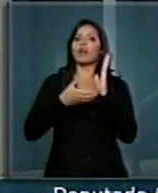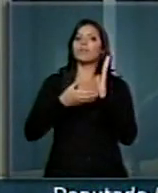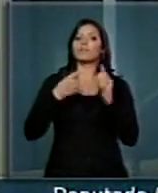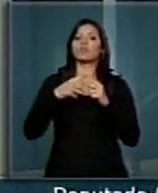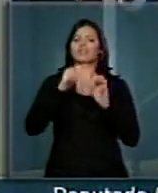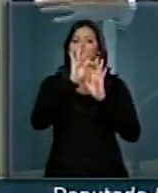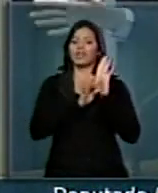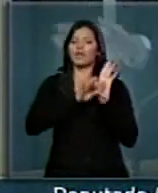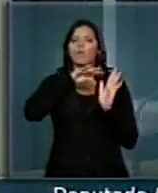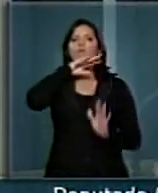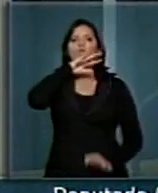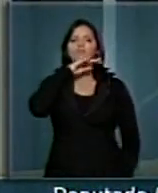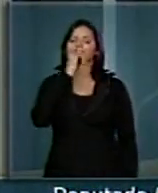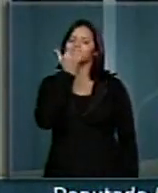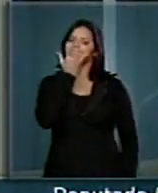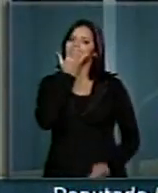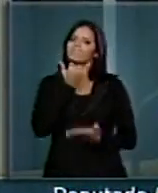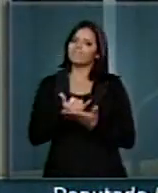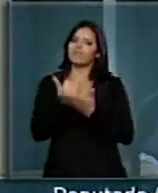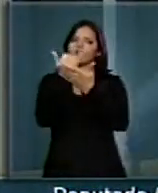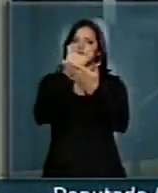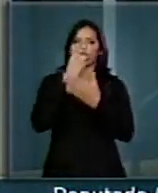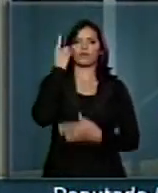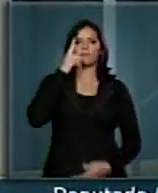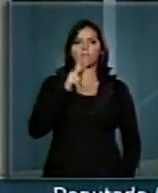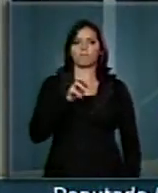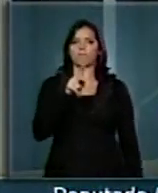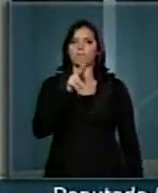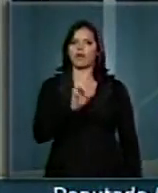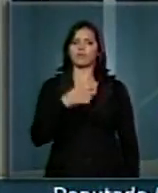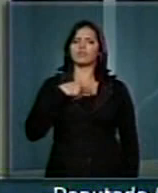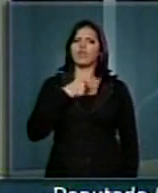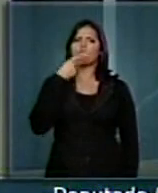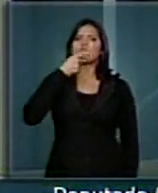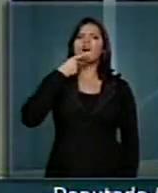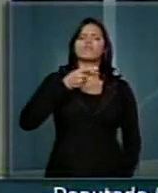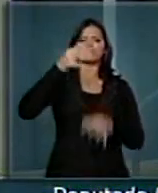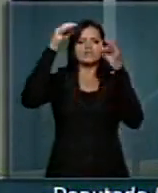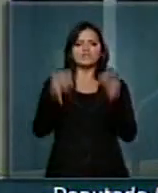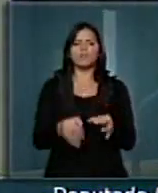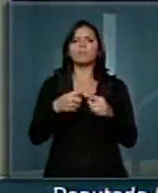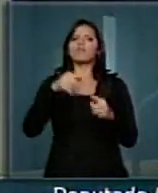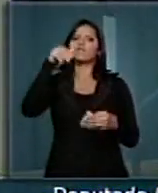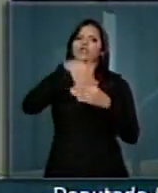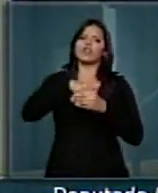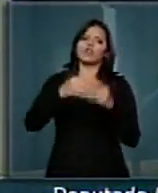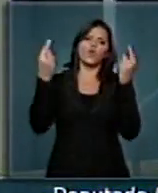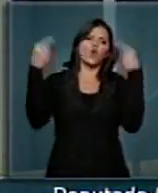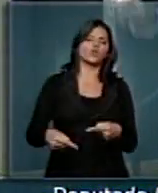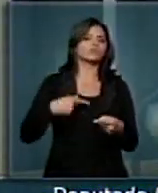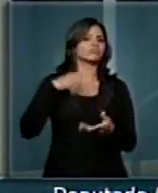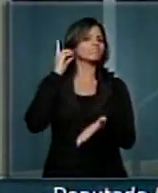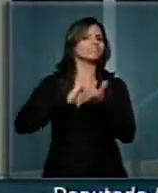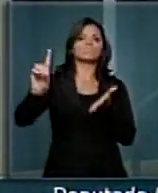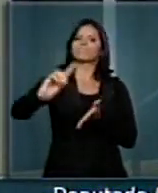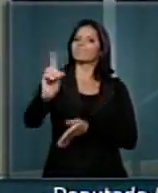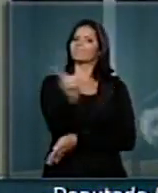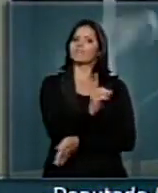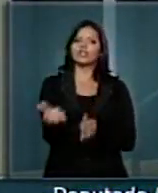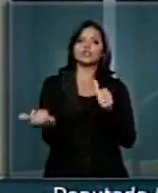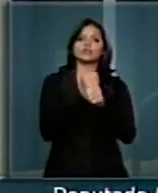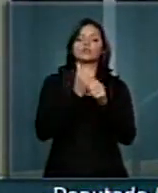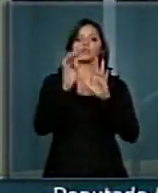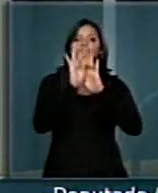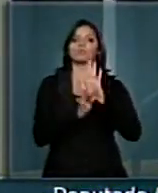ruim. Me perdoe o deputado Pepe Vargas. E eu digo isso com autoridade, porque votei contra esse substitutivo,